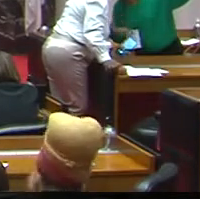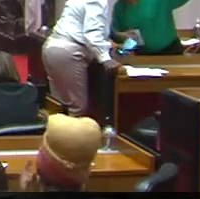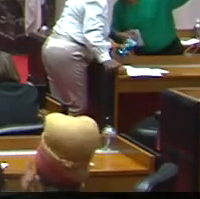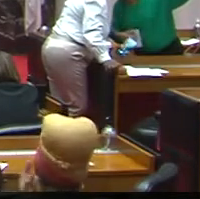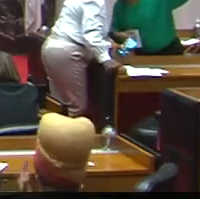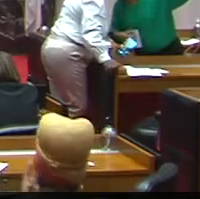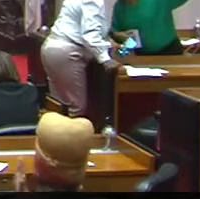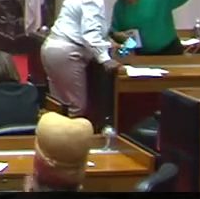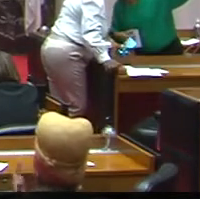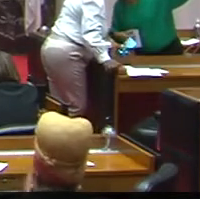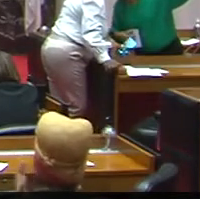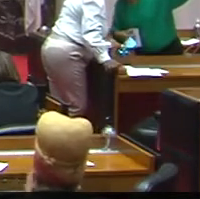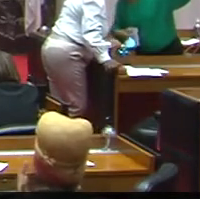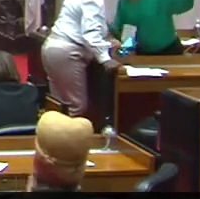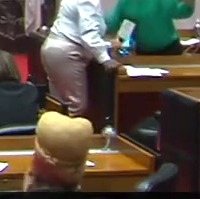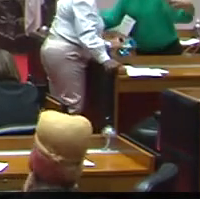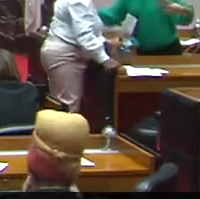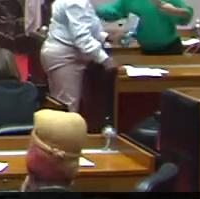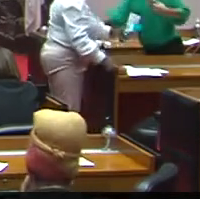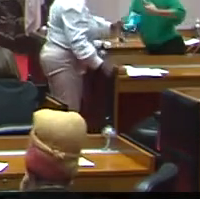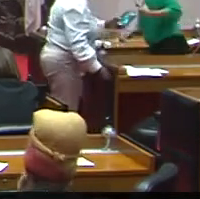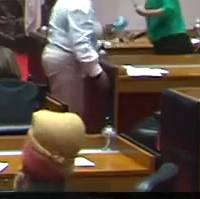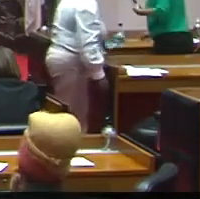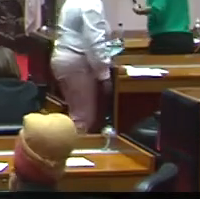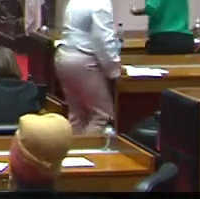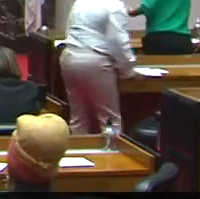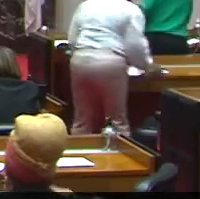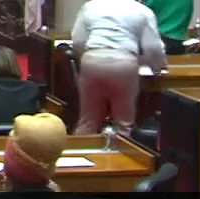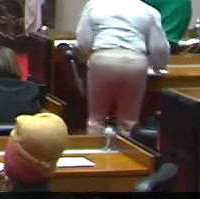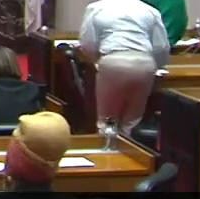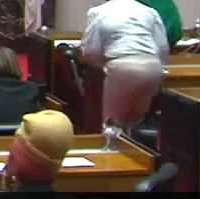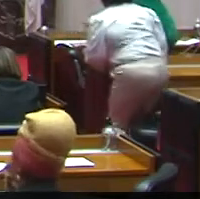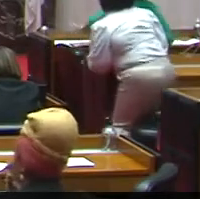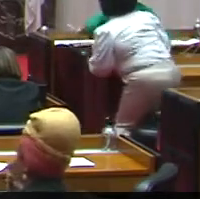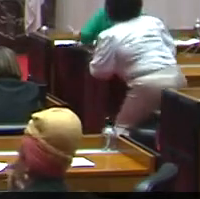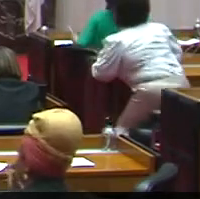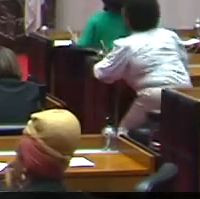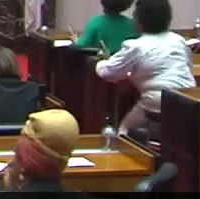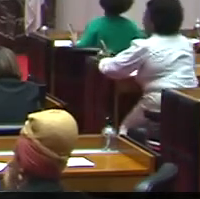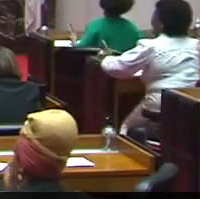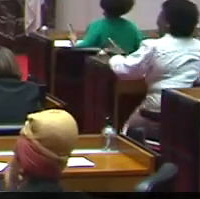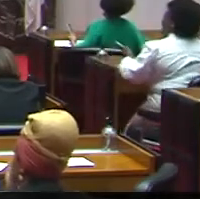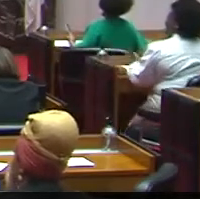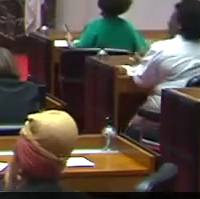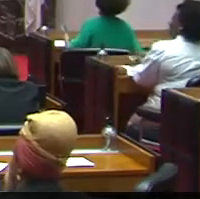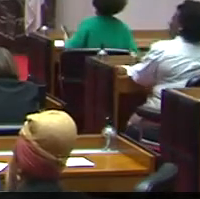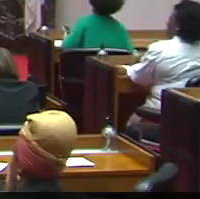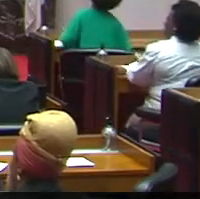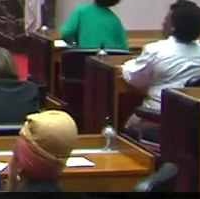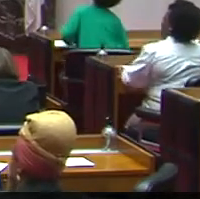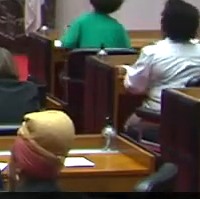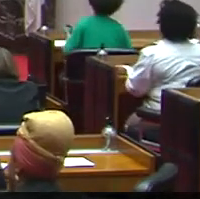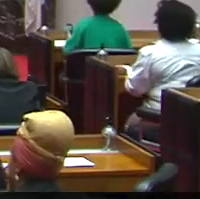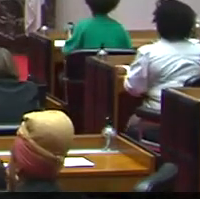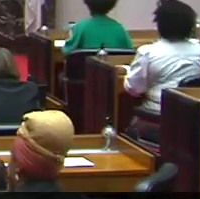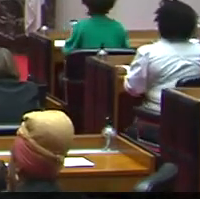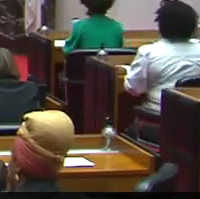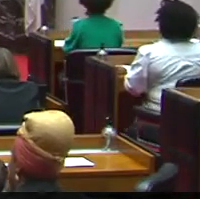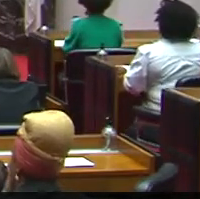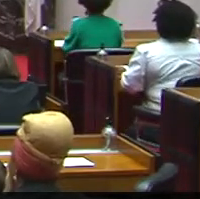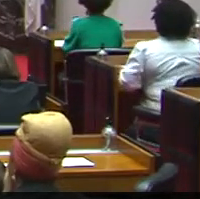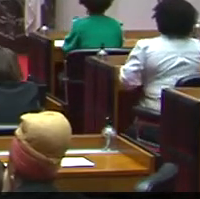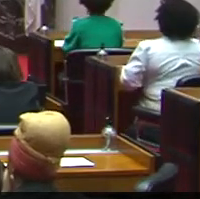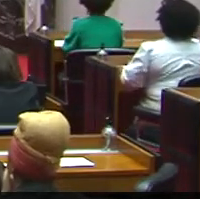16 minutos nós passamos a transmitir direto do plenário da Assembleia Legislativa em Belo Horizonte